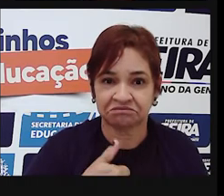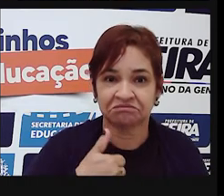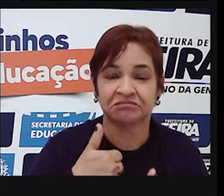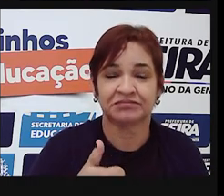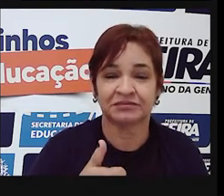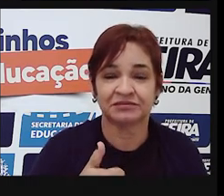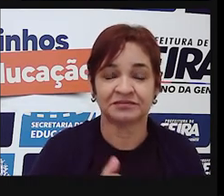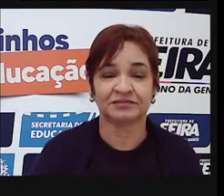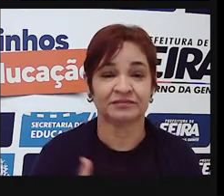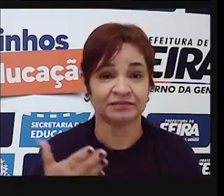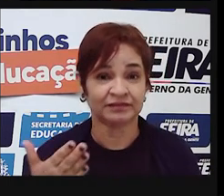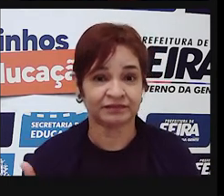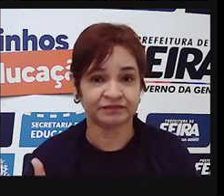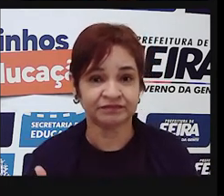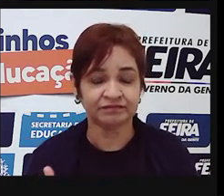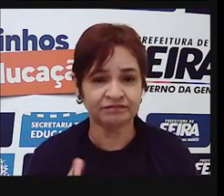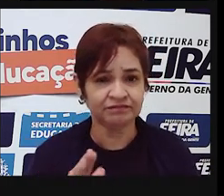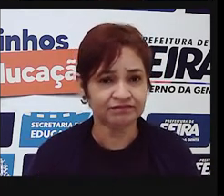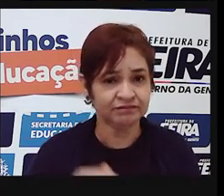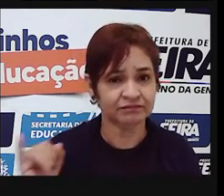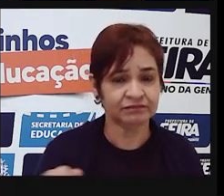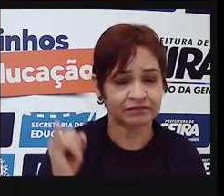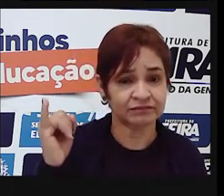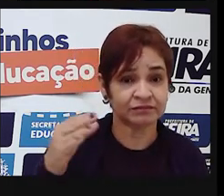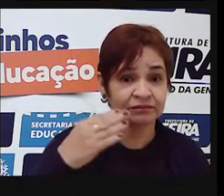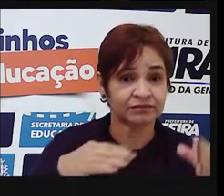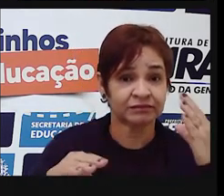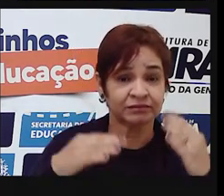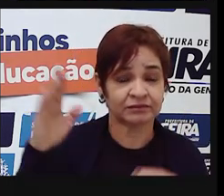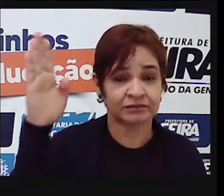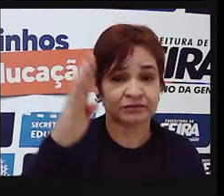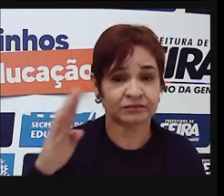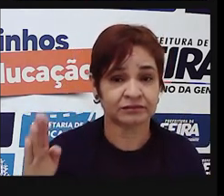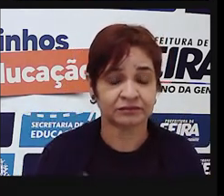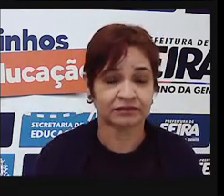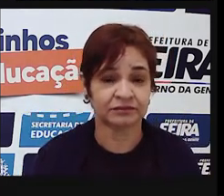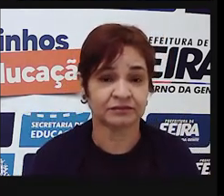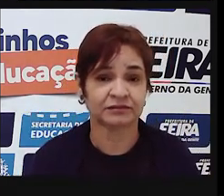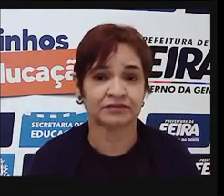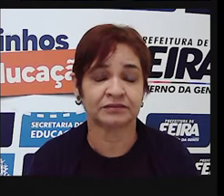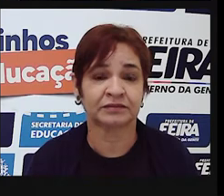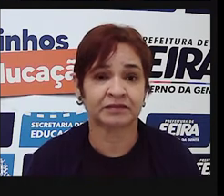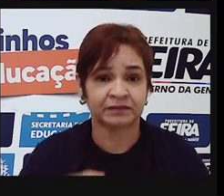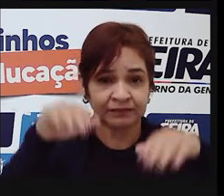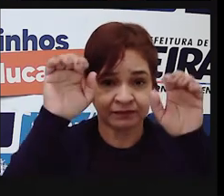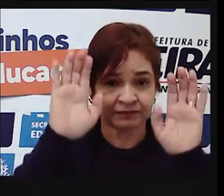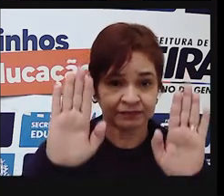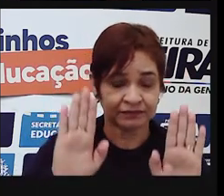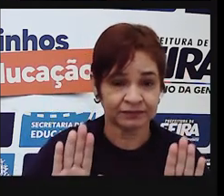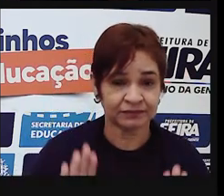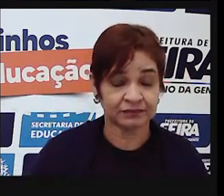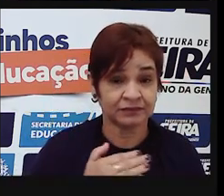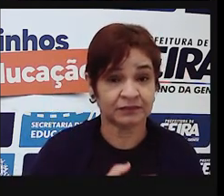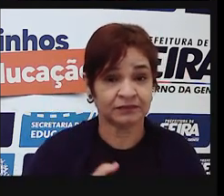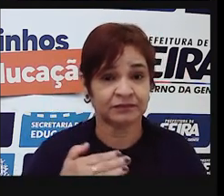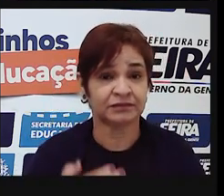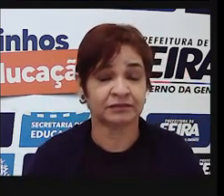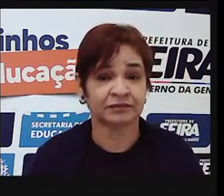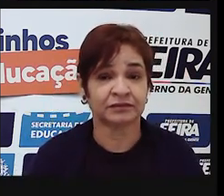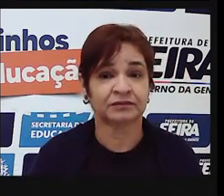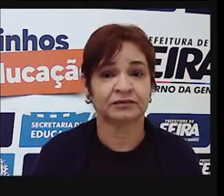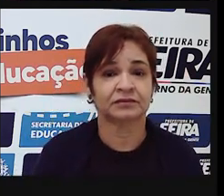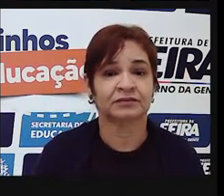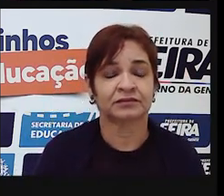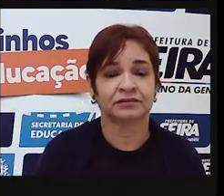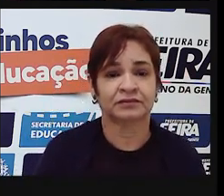Sangalo, uma das maiores cantoras do Brasil e o maior nome do axé, começou sua carreira musical na banda